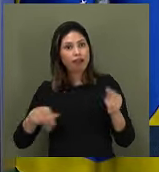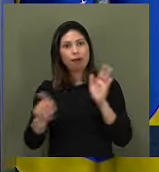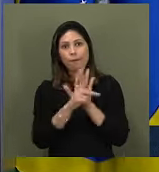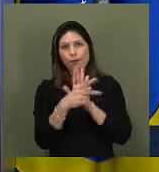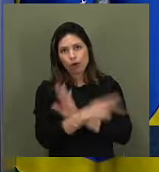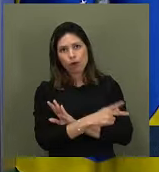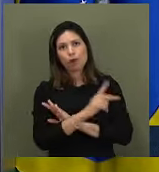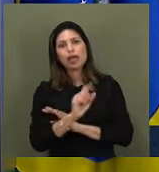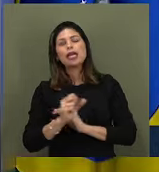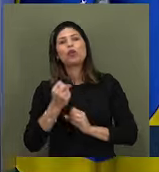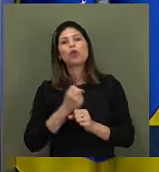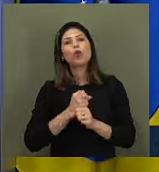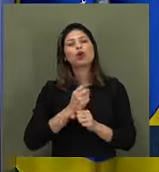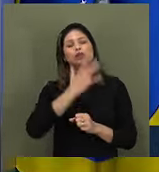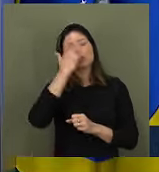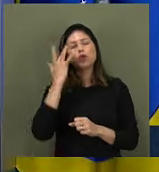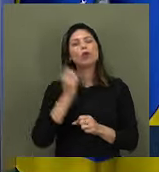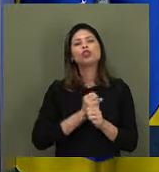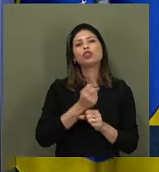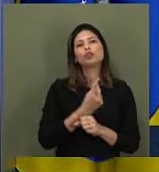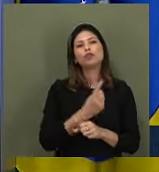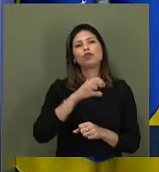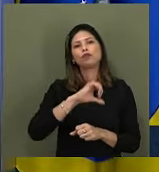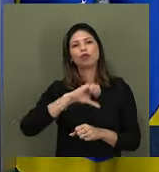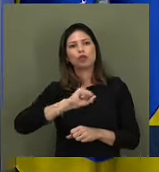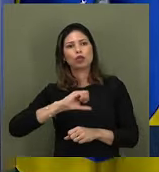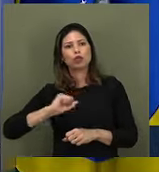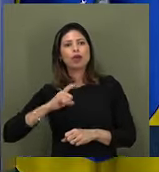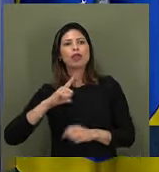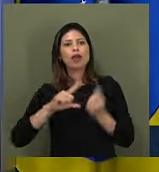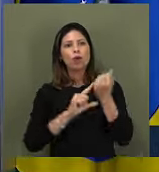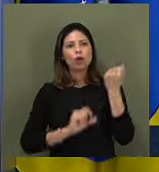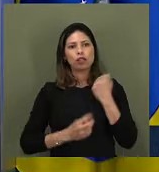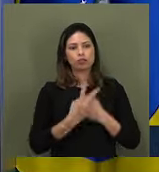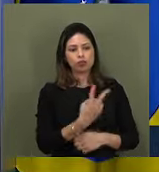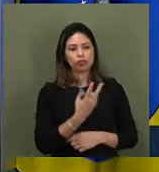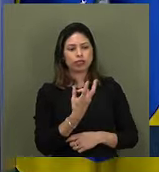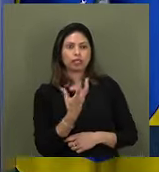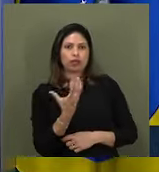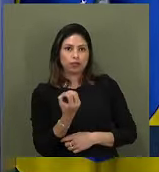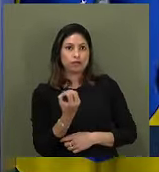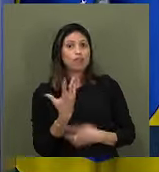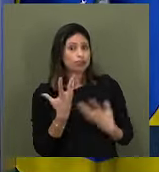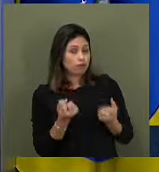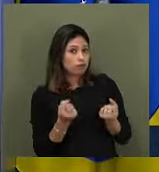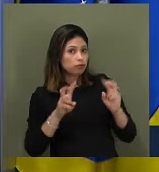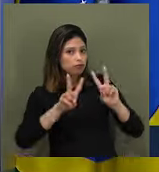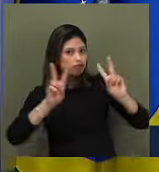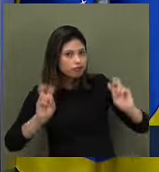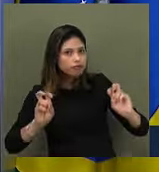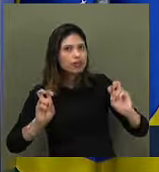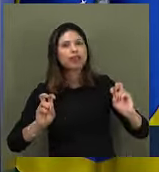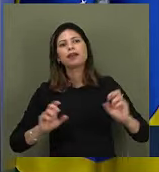de 1988 é o artigo 220 que garante a liberdade de expressão vamos com ele abro aspas